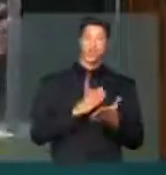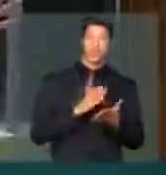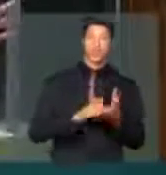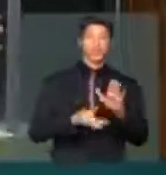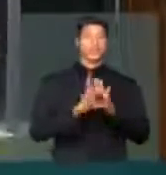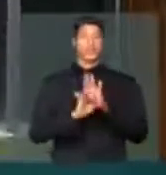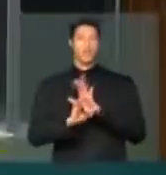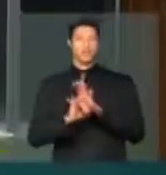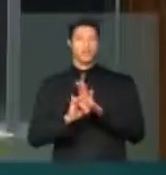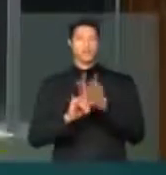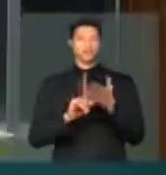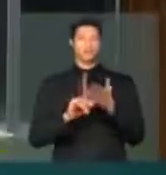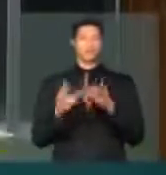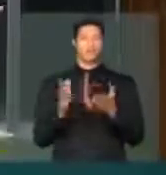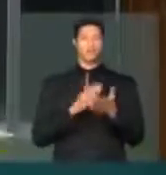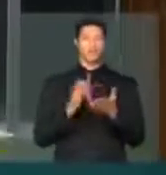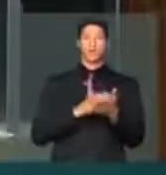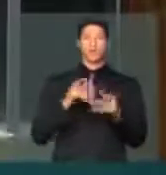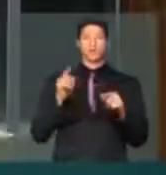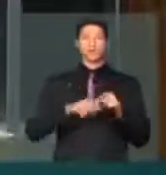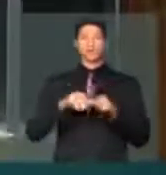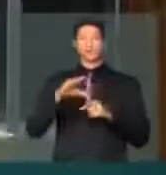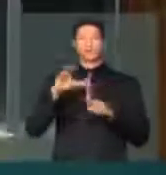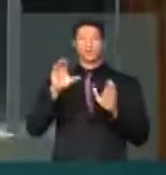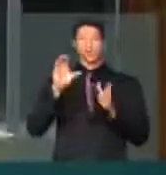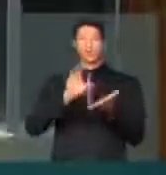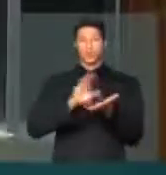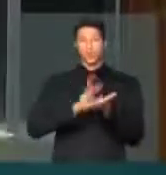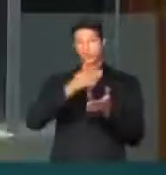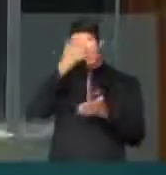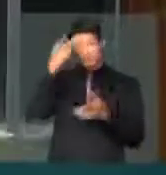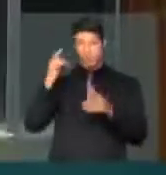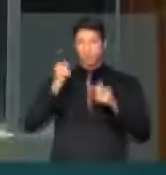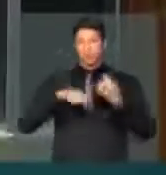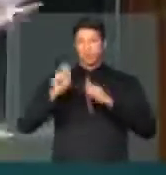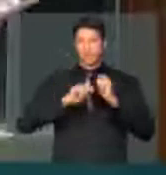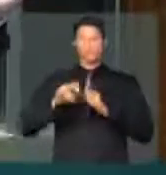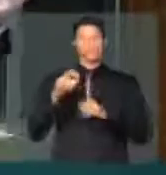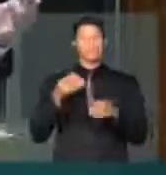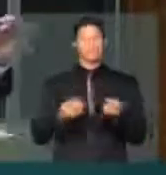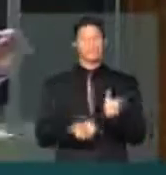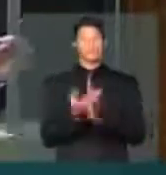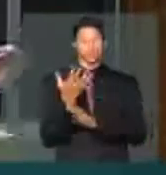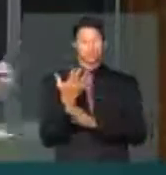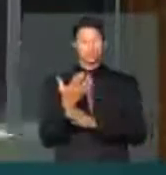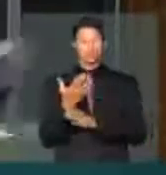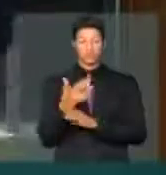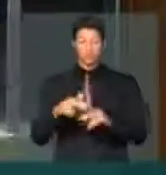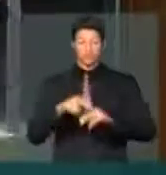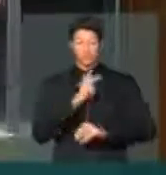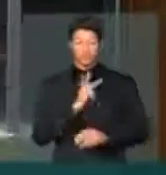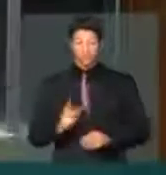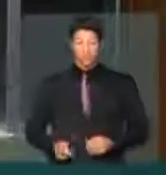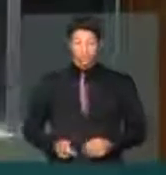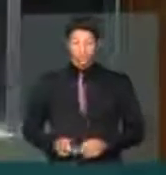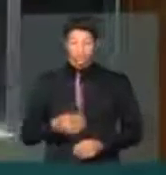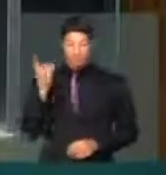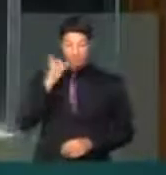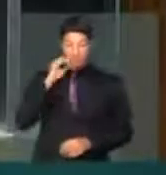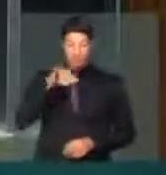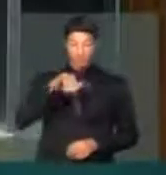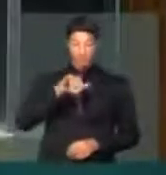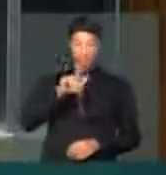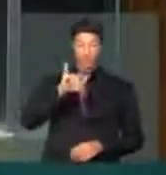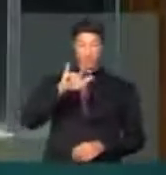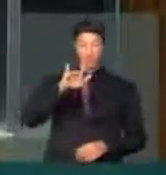algumas leis, como é o caso do Código do Consumidor, que nasceu, senhor presidente, deputado